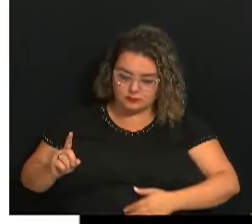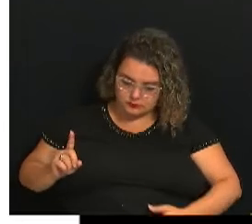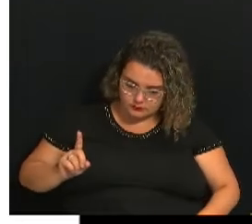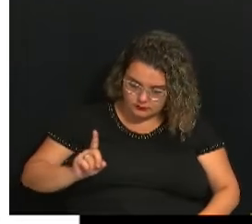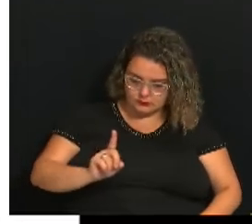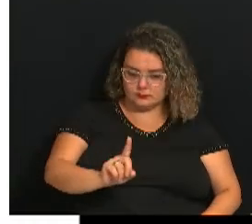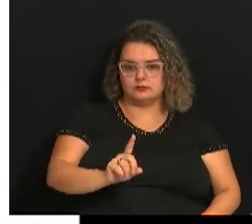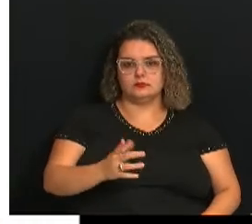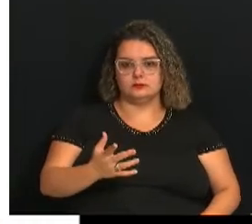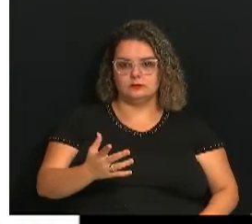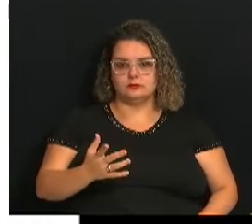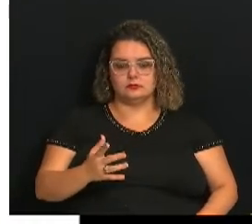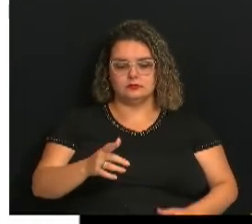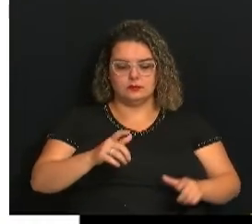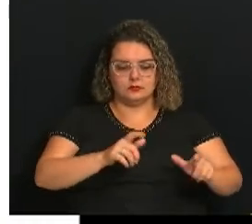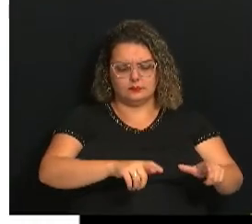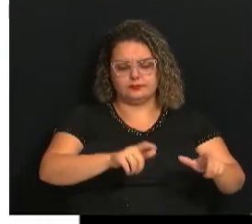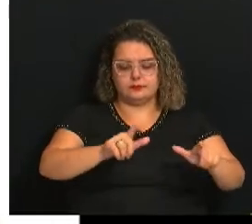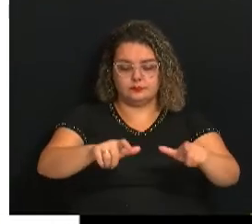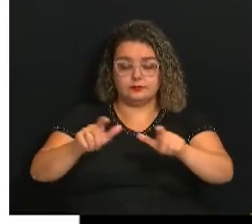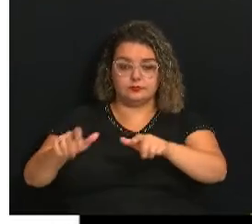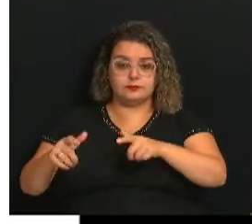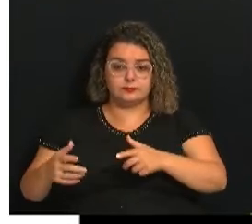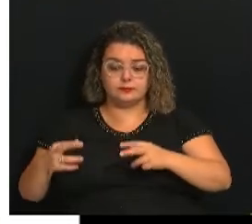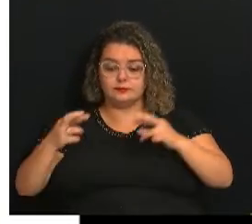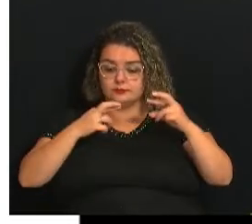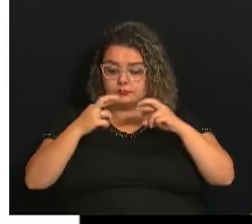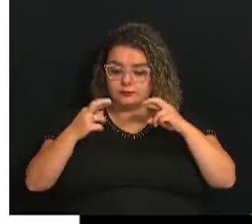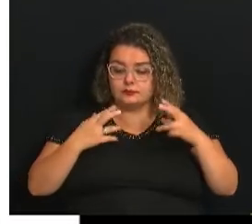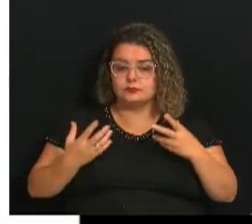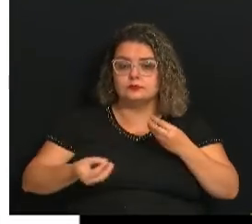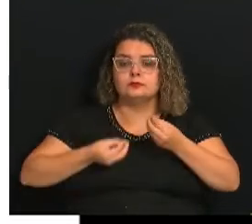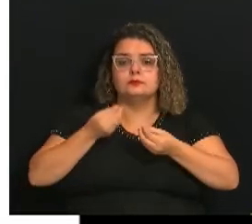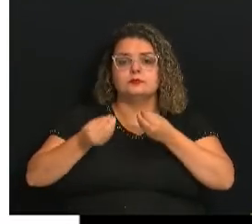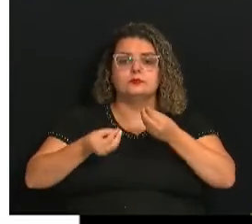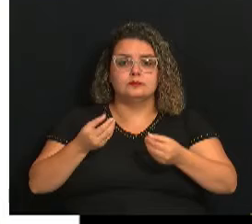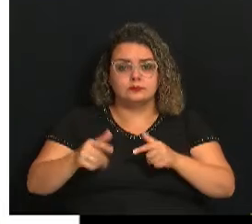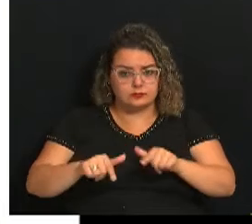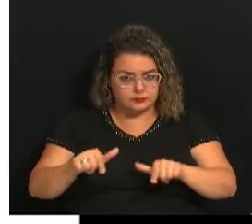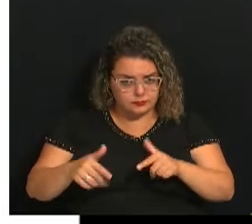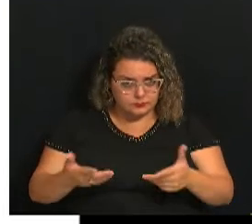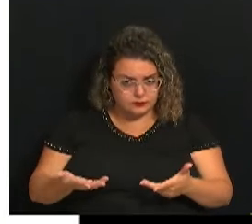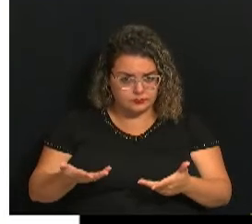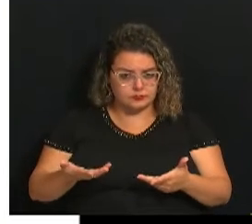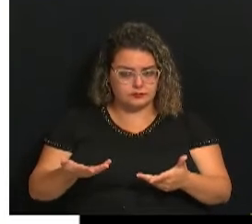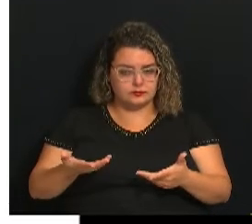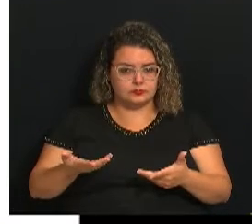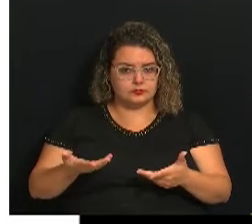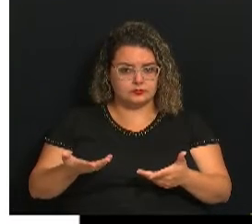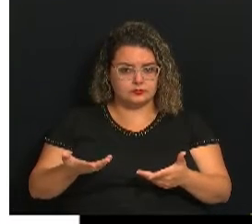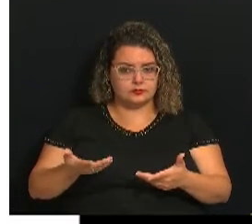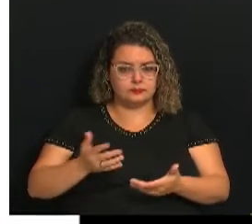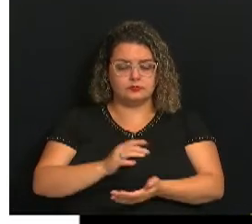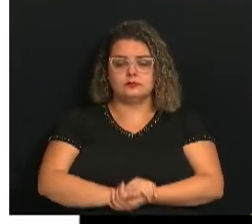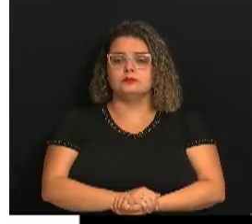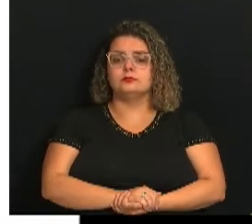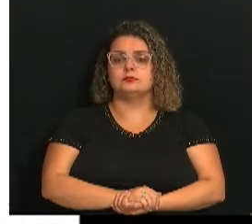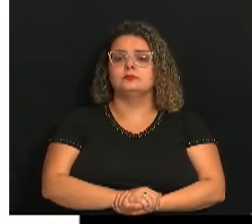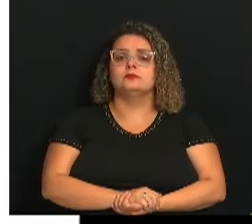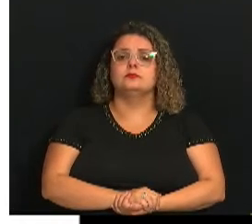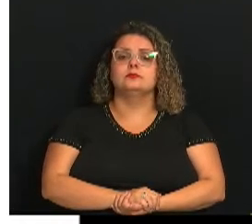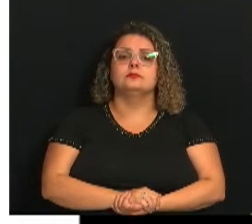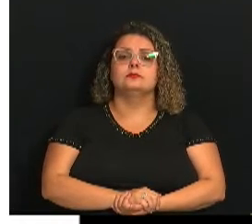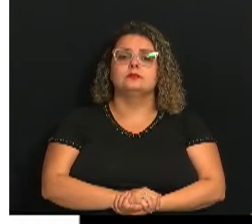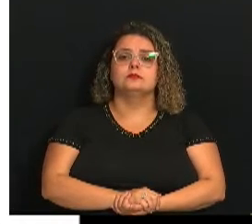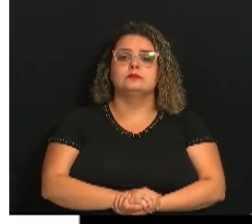nesses equipamentos, para verificar condições de trabalho dos trabalhadores. Condições de trabalho, como